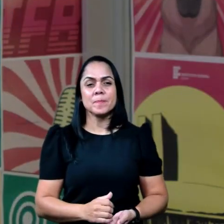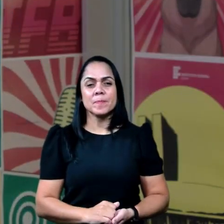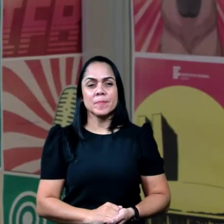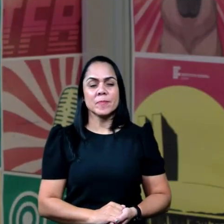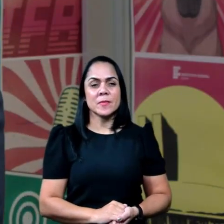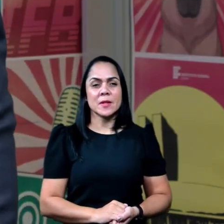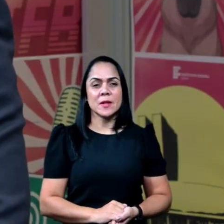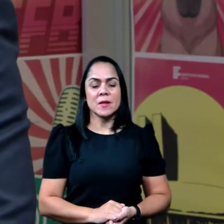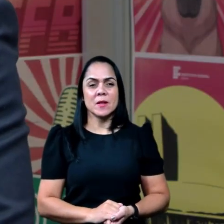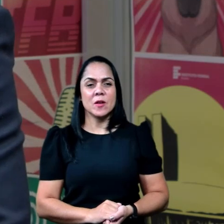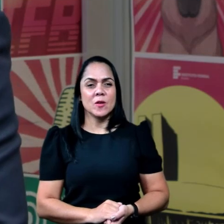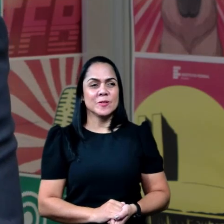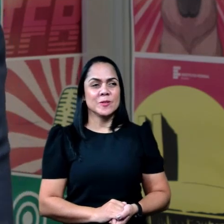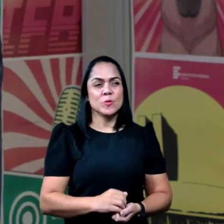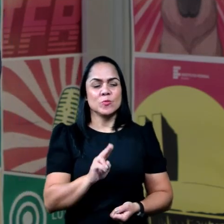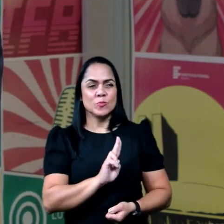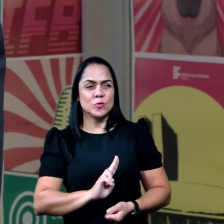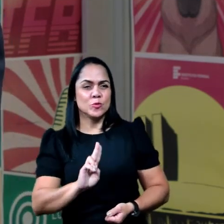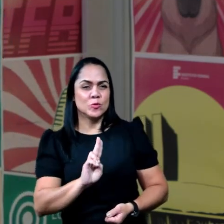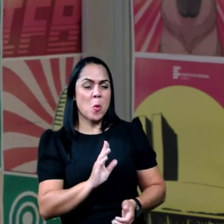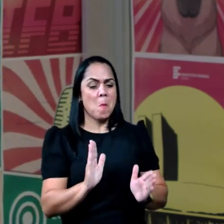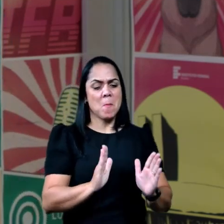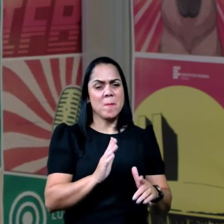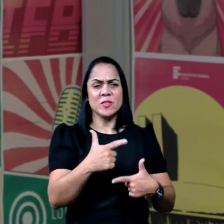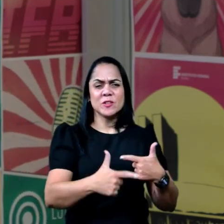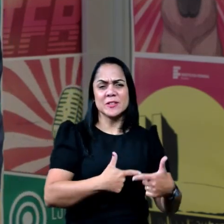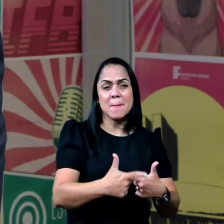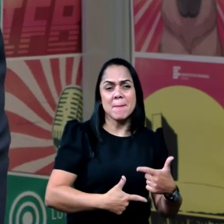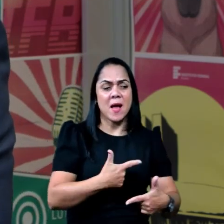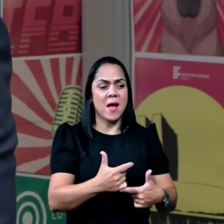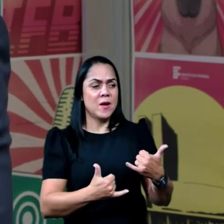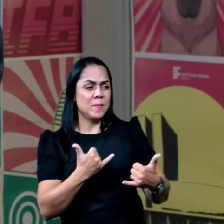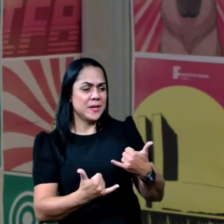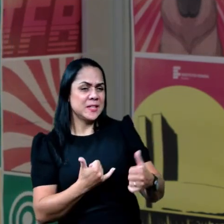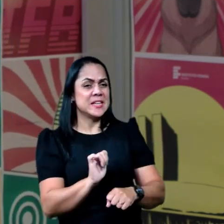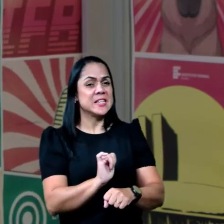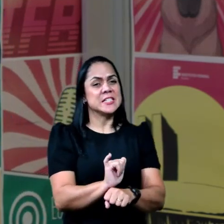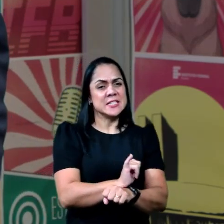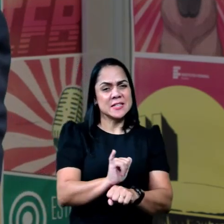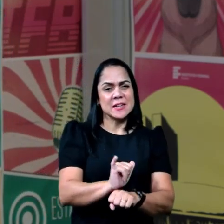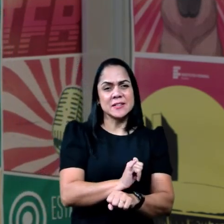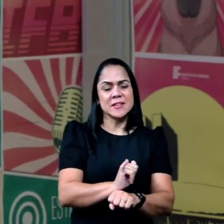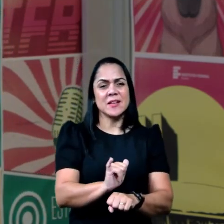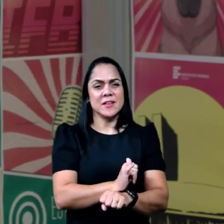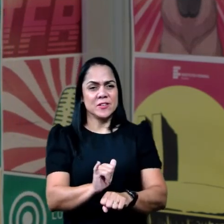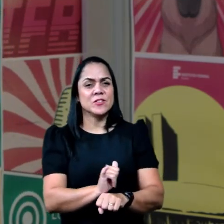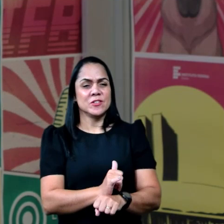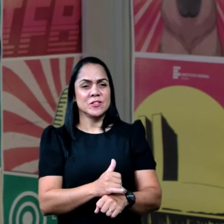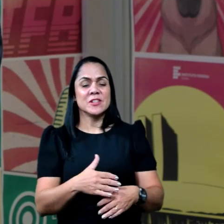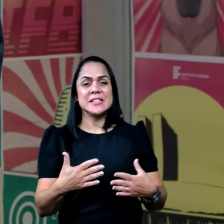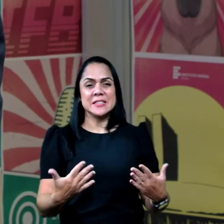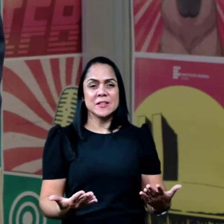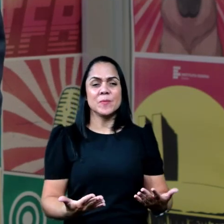às vezes de algum expediente, algum artifício para conquistar a confiança da vítima e depois ela vai e se quebra essa aproveita.